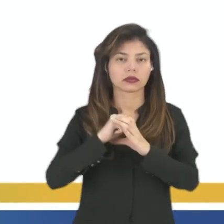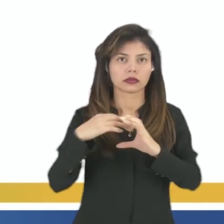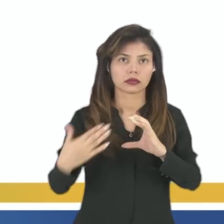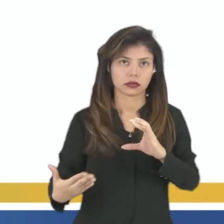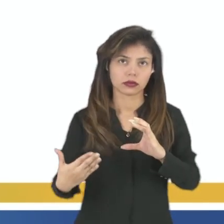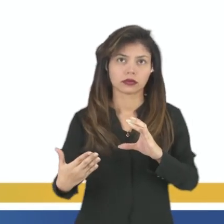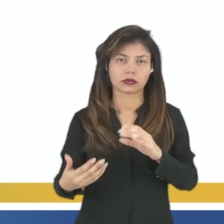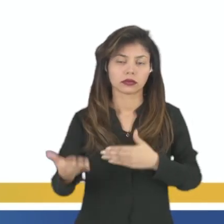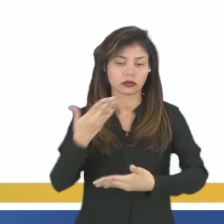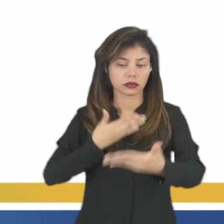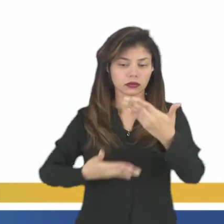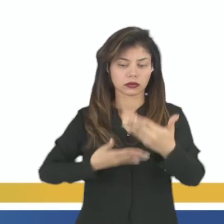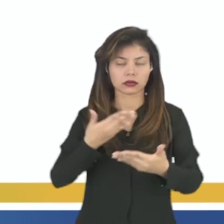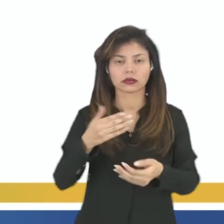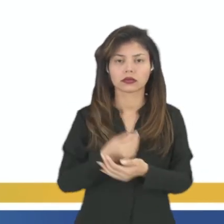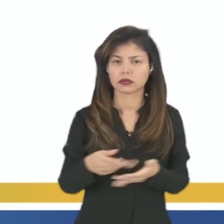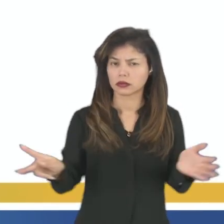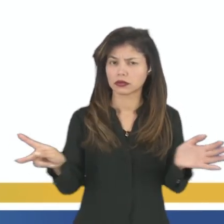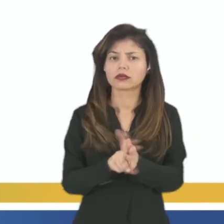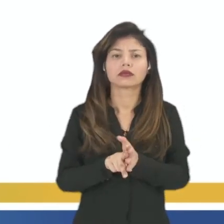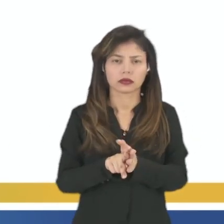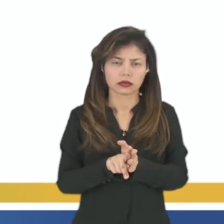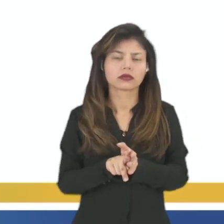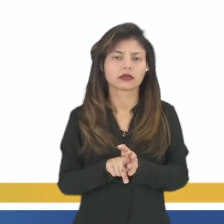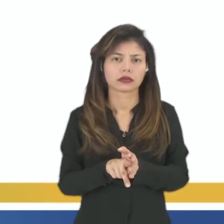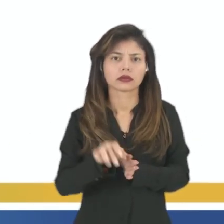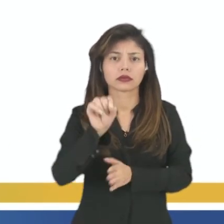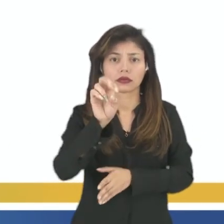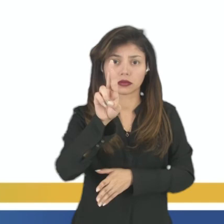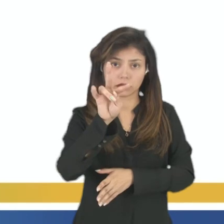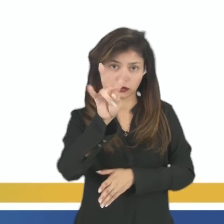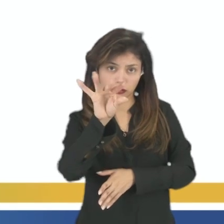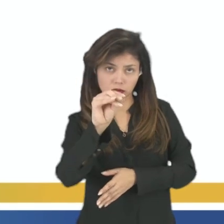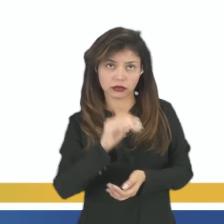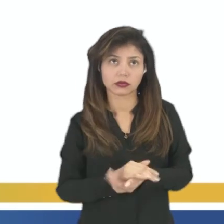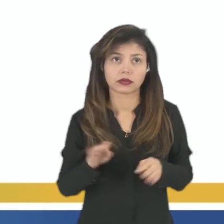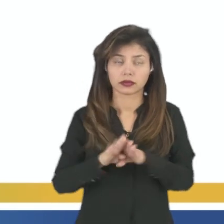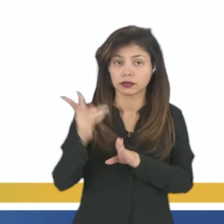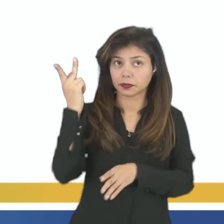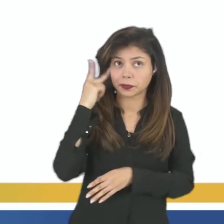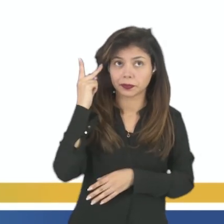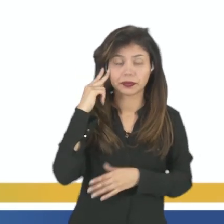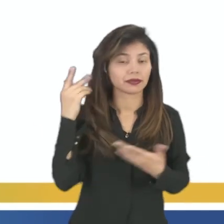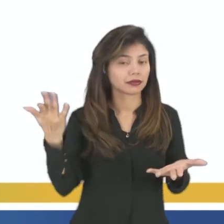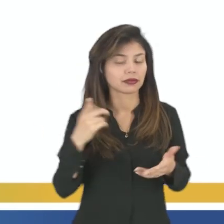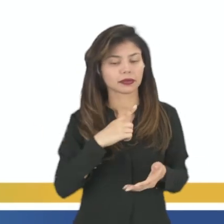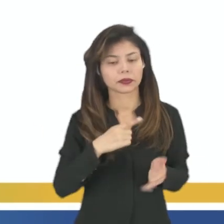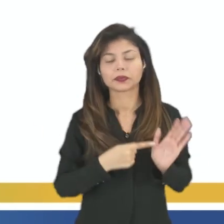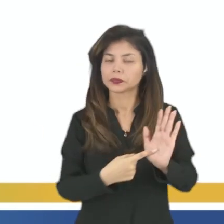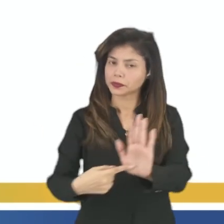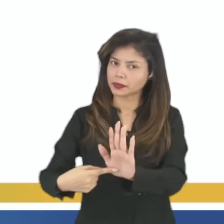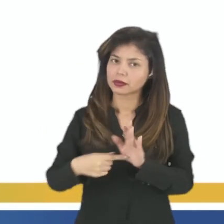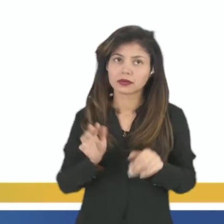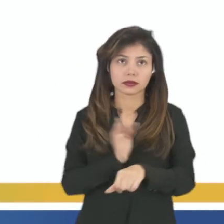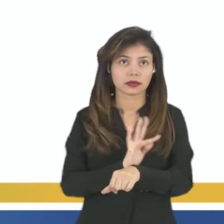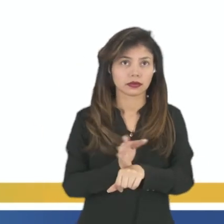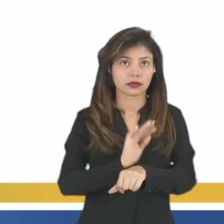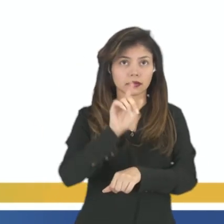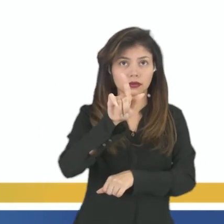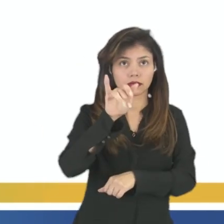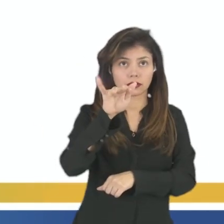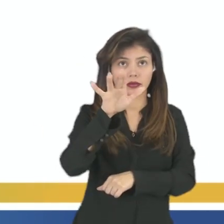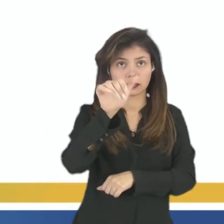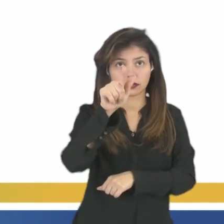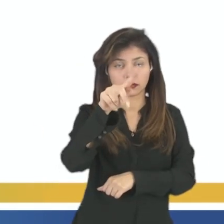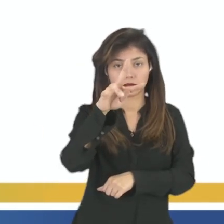transações comerciais e a prestação de serviços também, como exemplo São Paulo, né? E eu tenho como sugestão um filme muito interessante chamado Gigantes